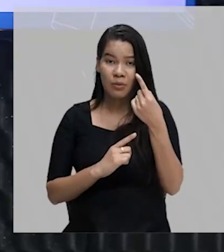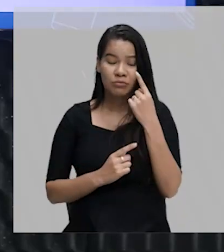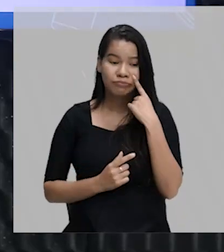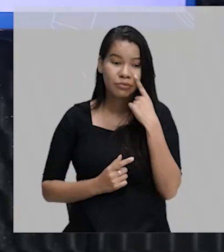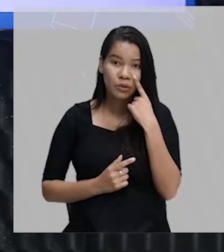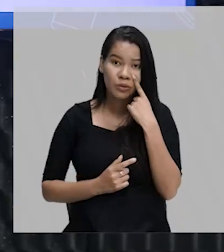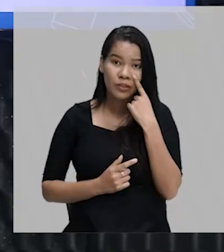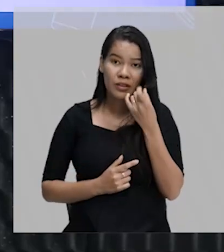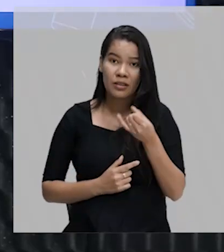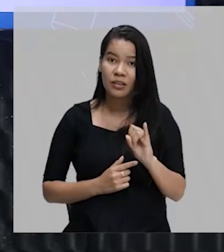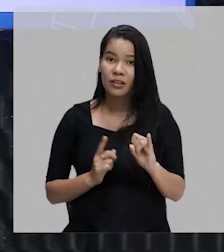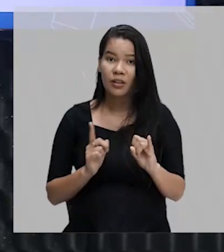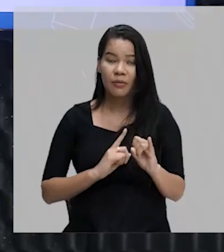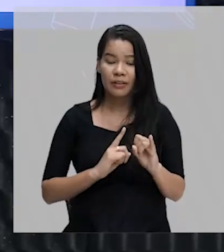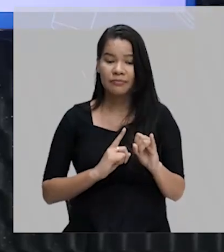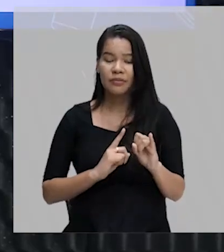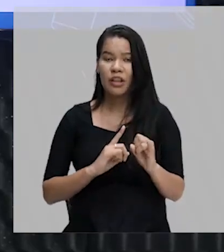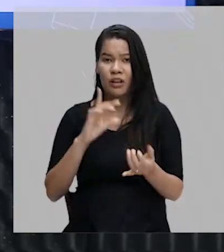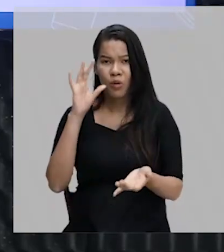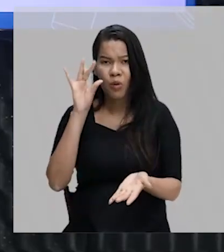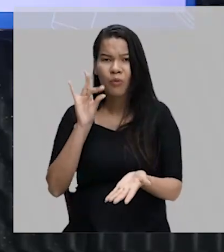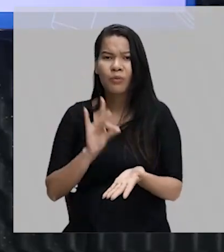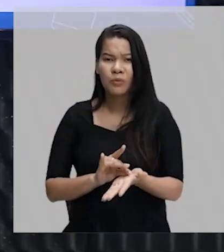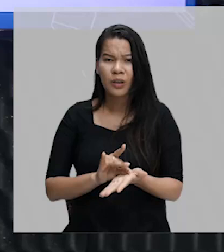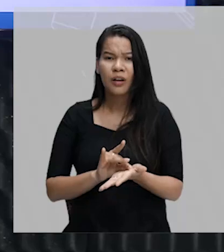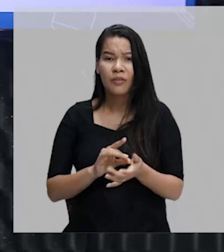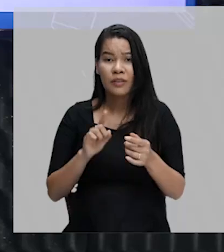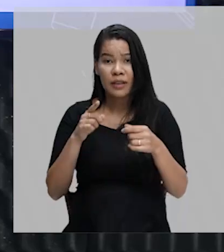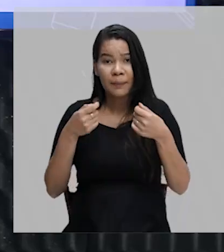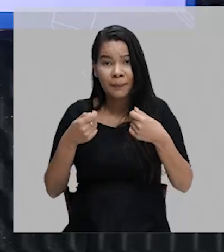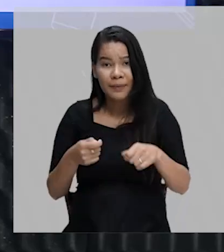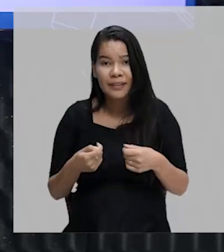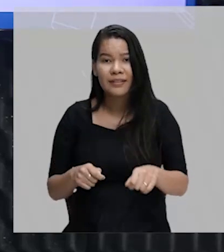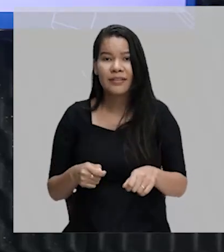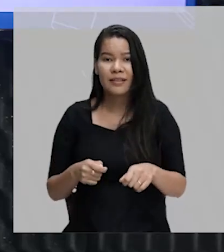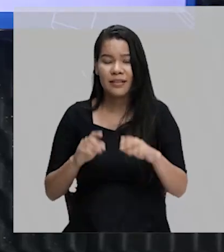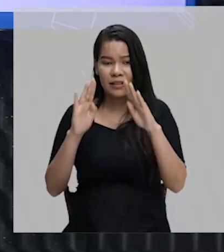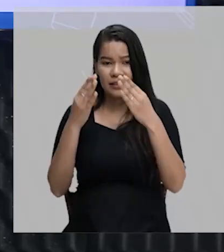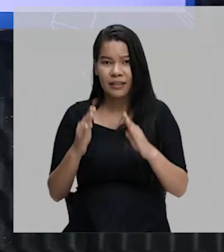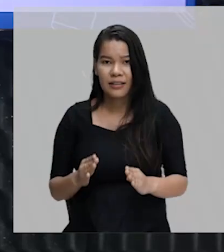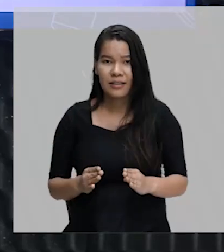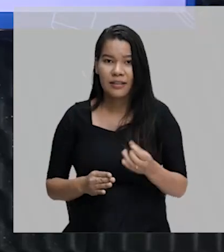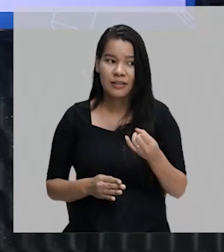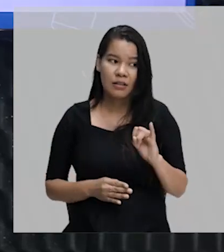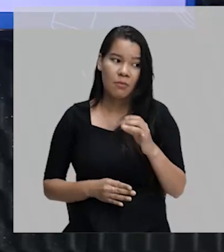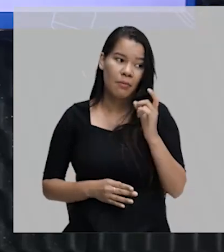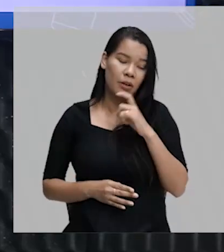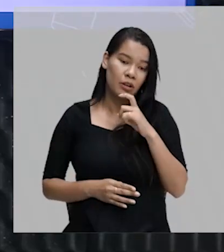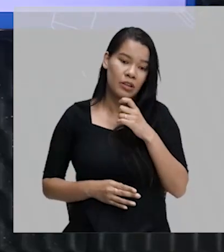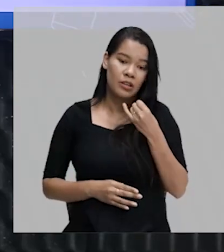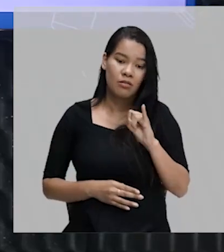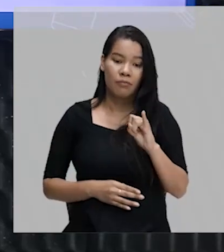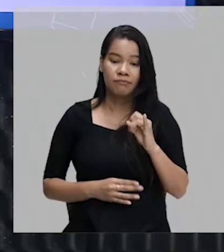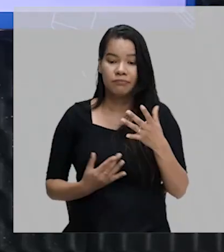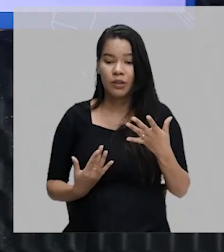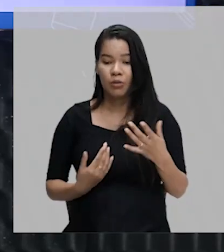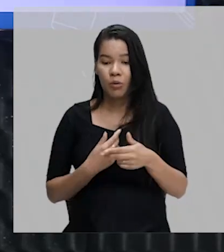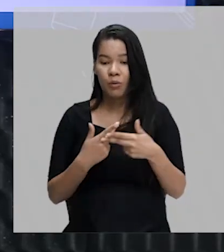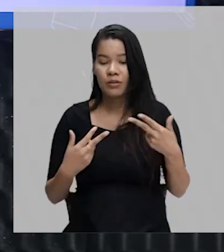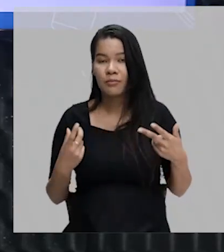não vem de uma página oficial, você precisa verificar. Tá? Se não é um fake news, se não é um perfil